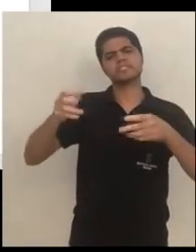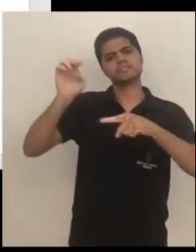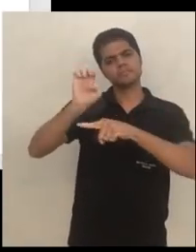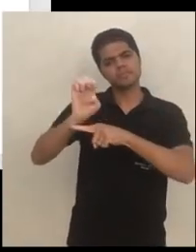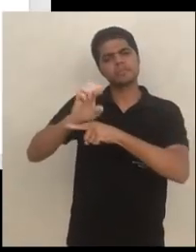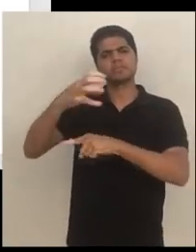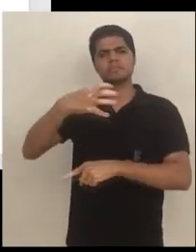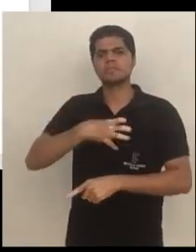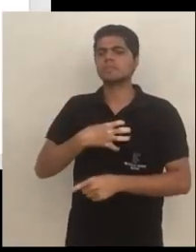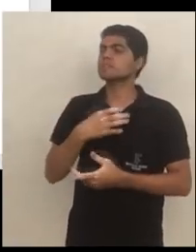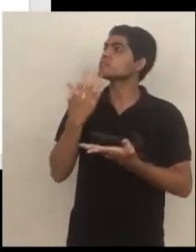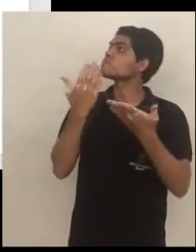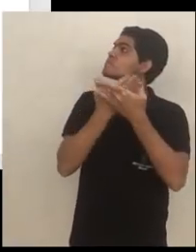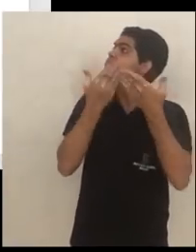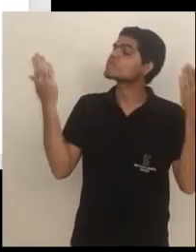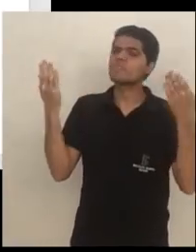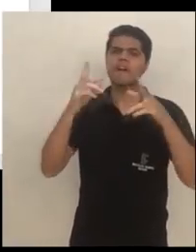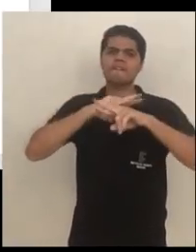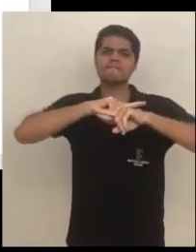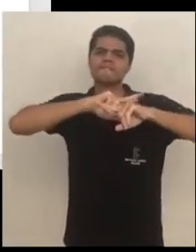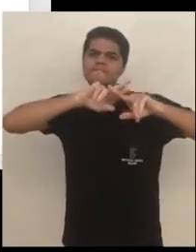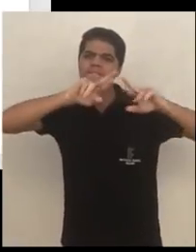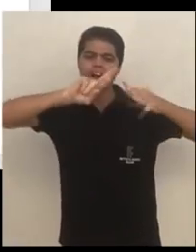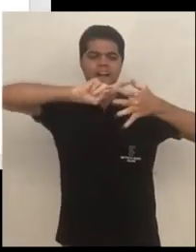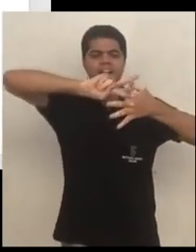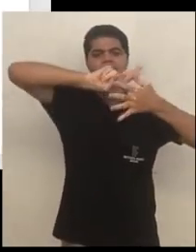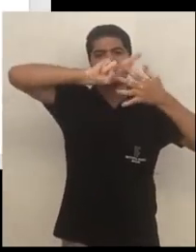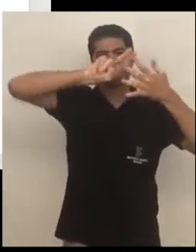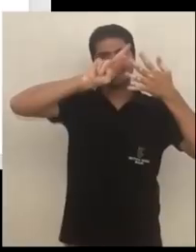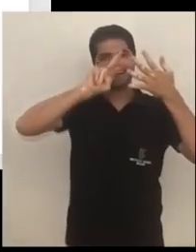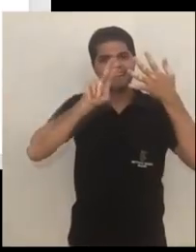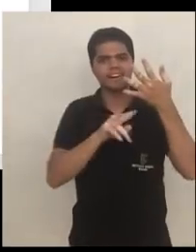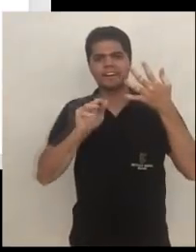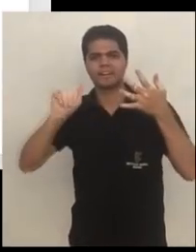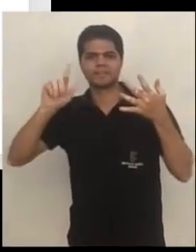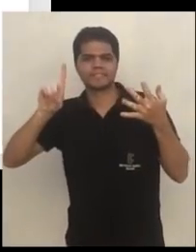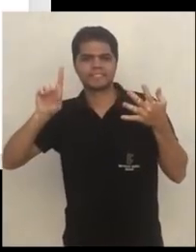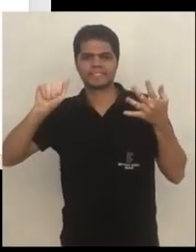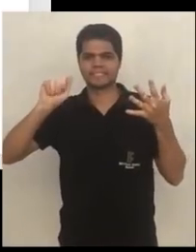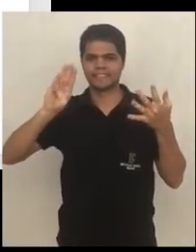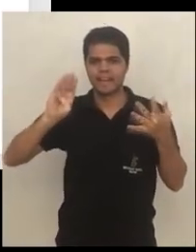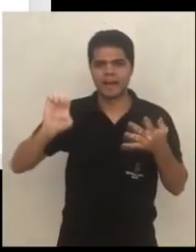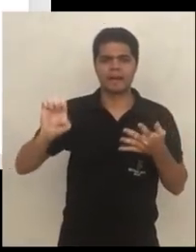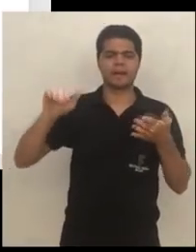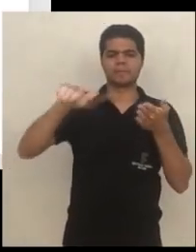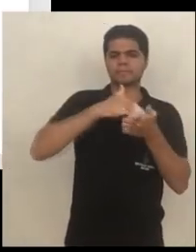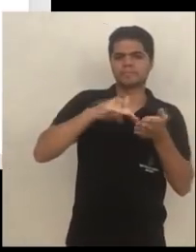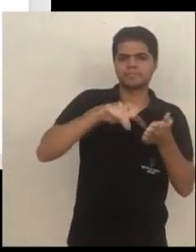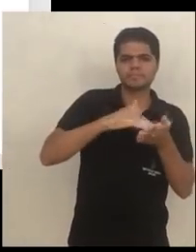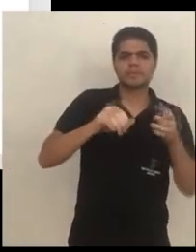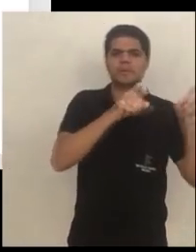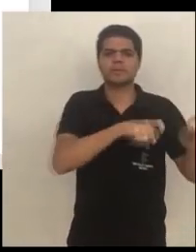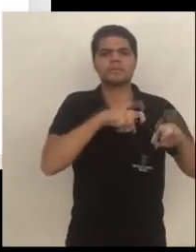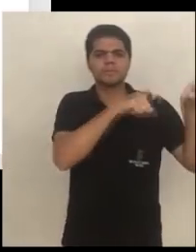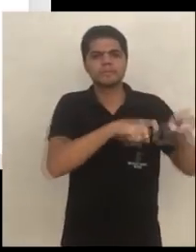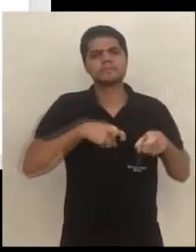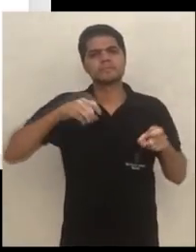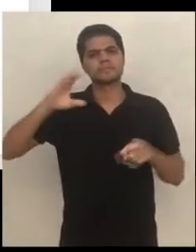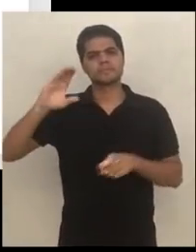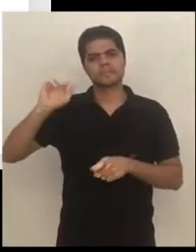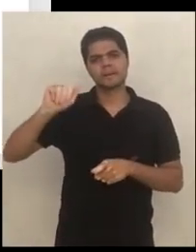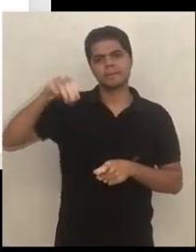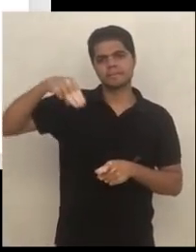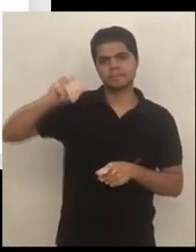o FRB, o EFS, UFBA, como as instituições de ensino, a DAB, Secretaria de Agricultura de Camaçari, Mata de São